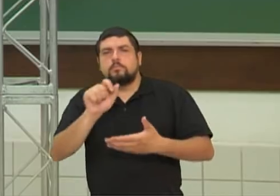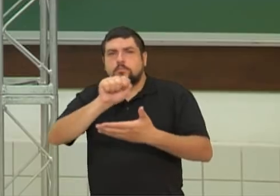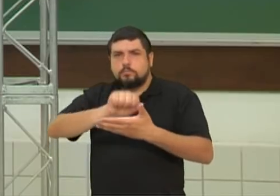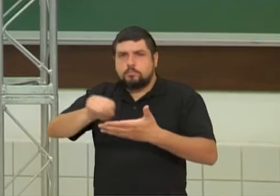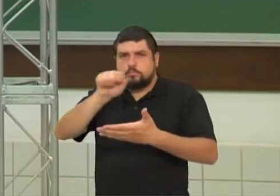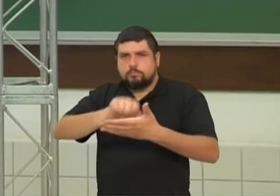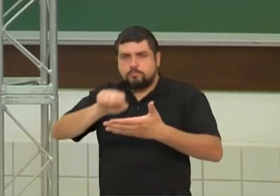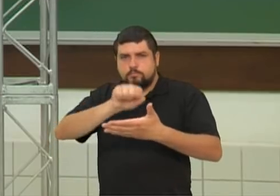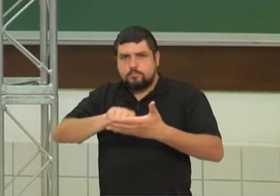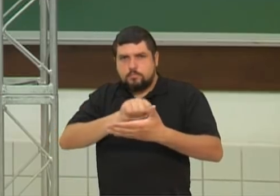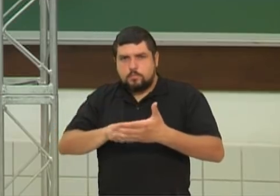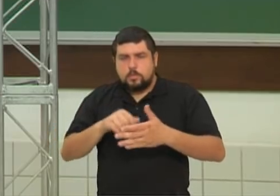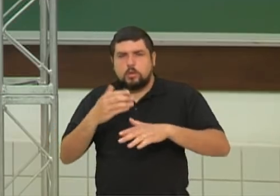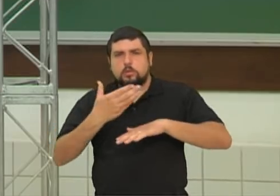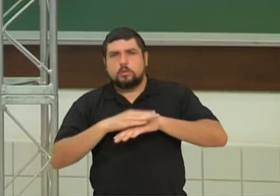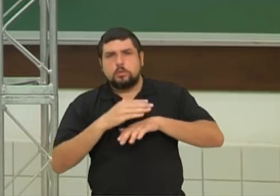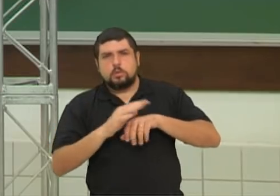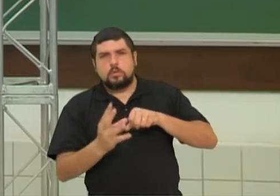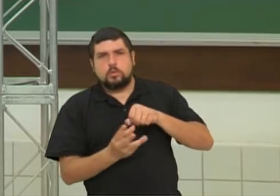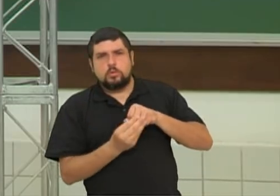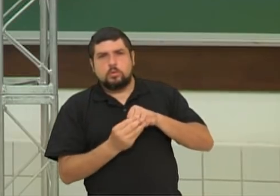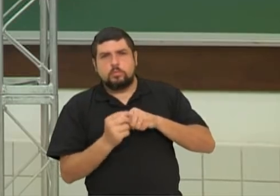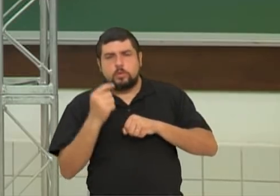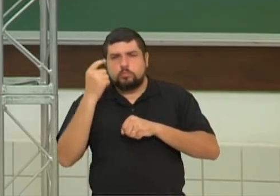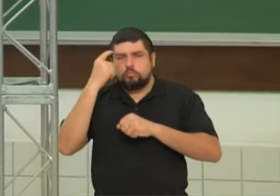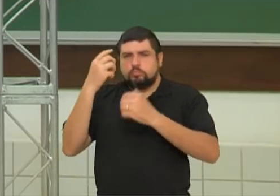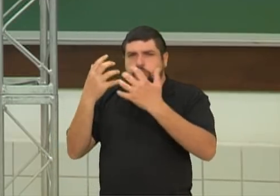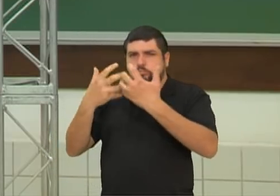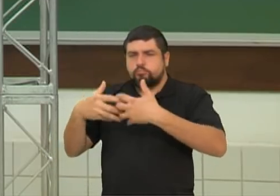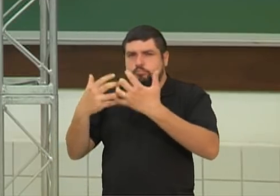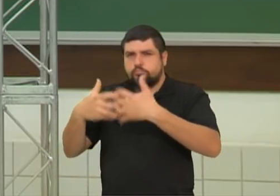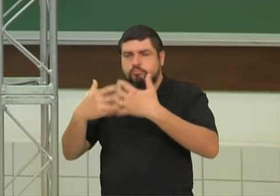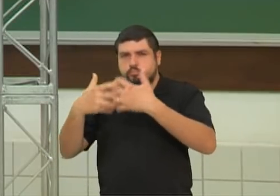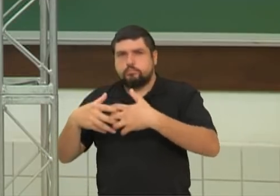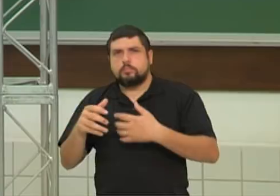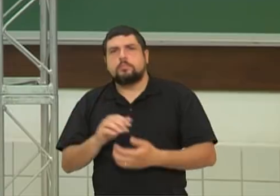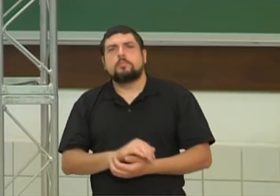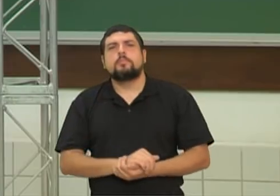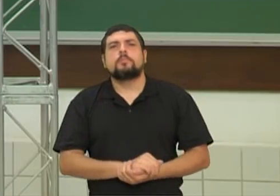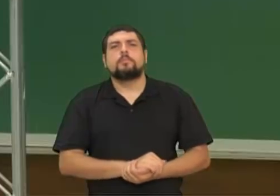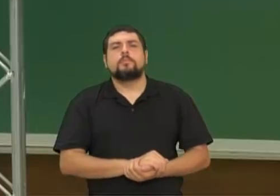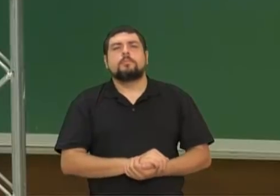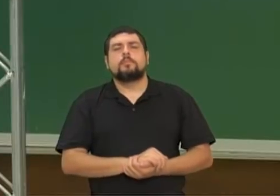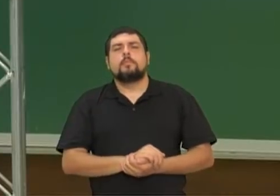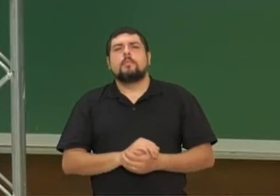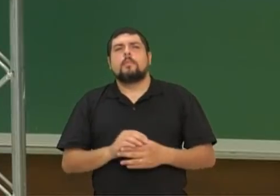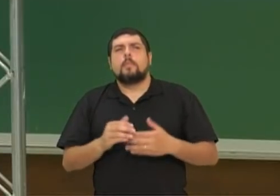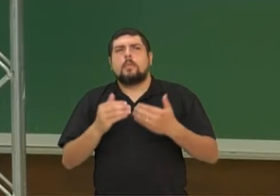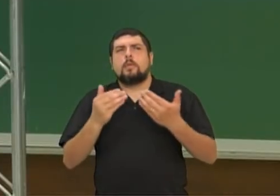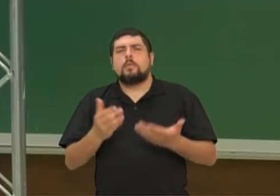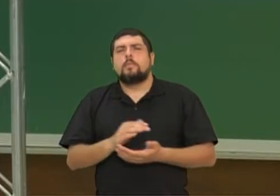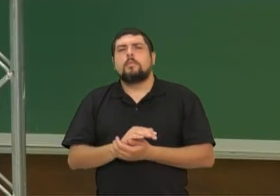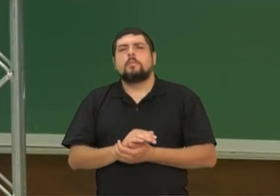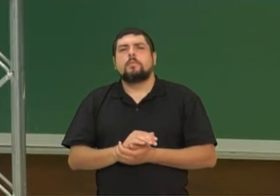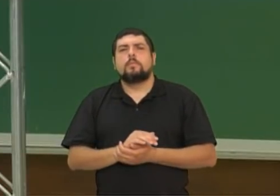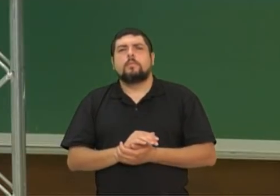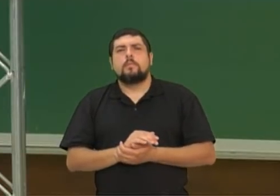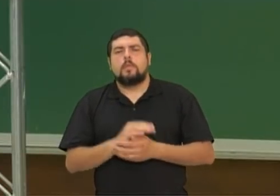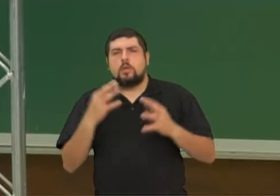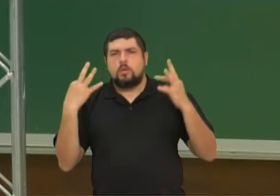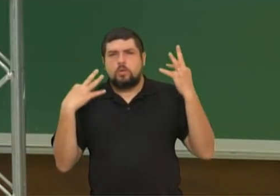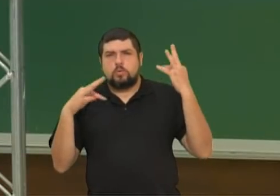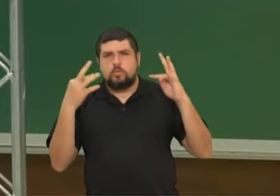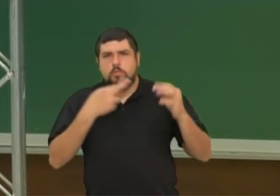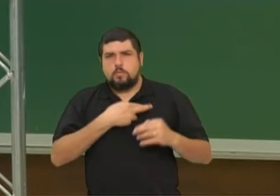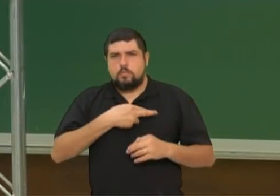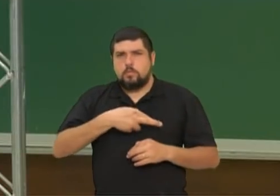massa, testarem seus conhecimentos, botarem os neurônios para funcionar. Estão preparados? Então vamos lá. O turismo religioso